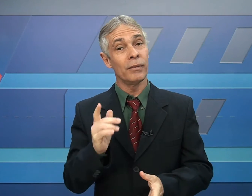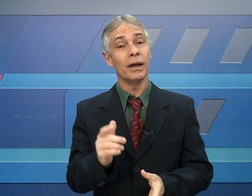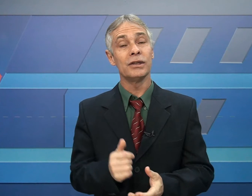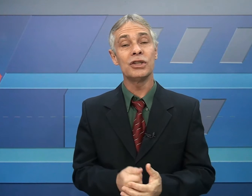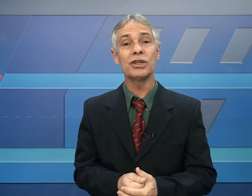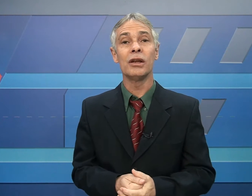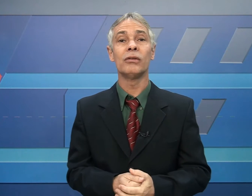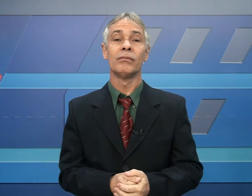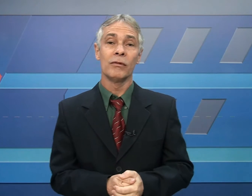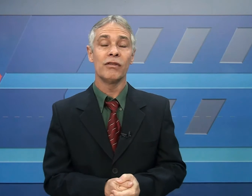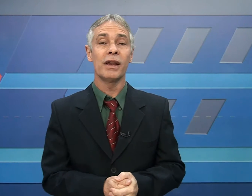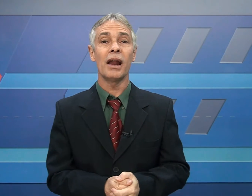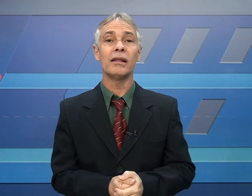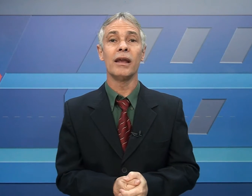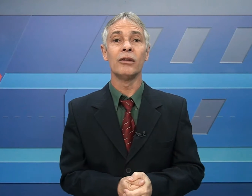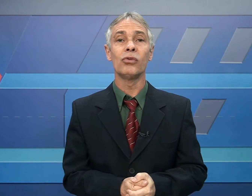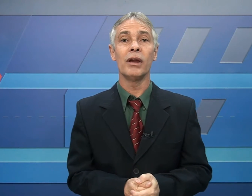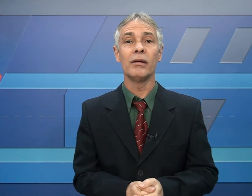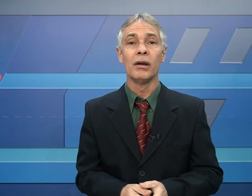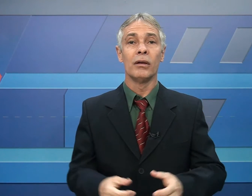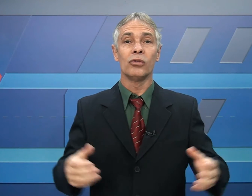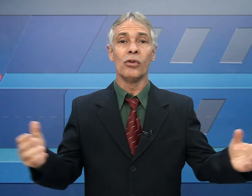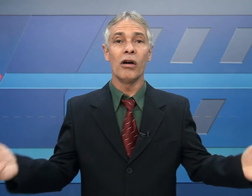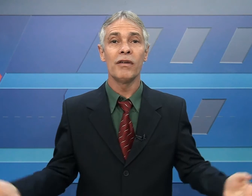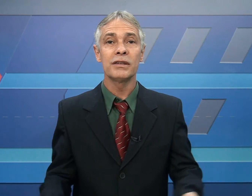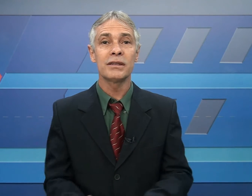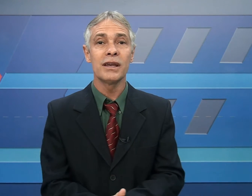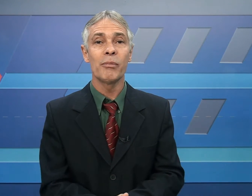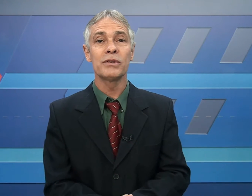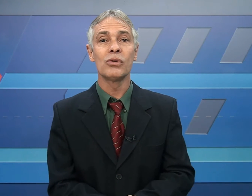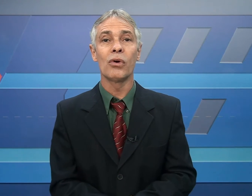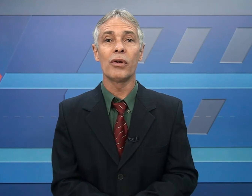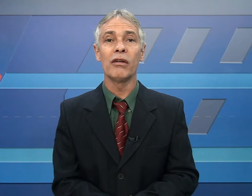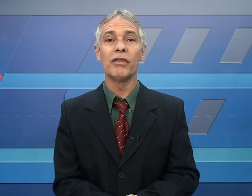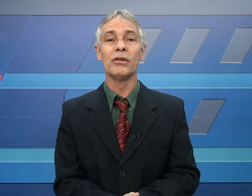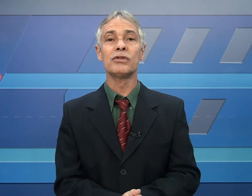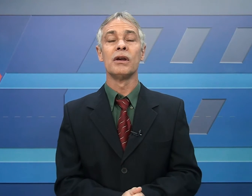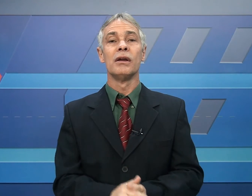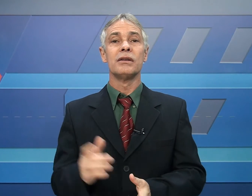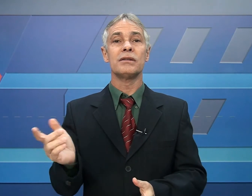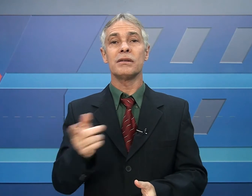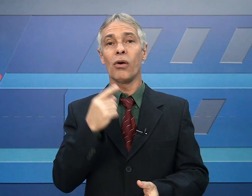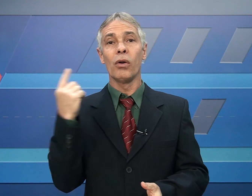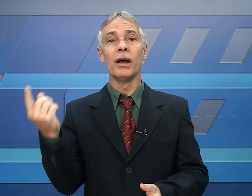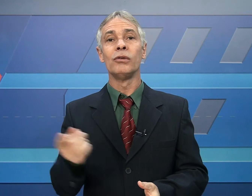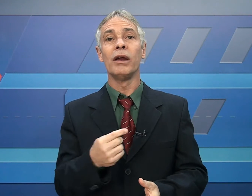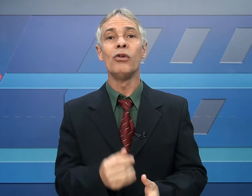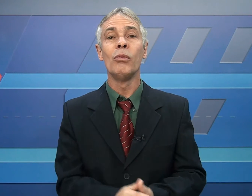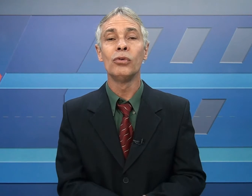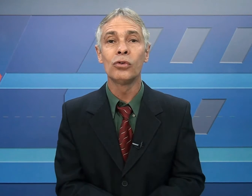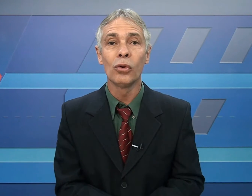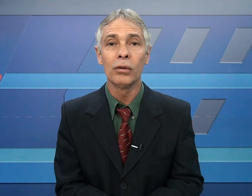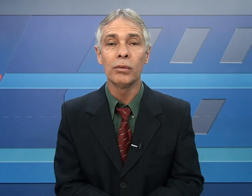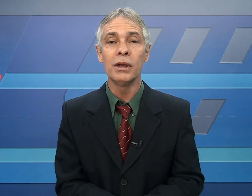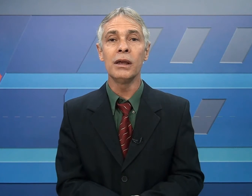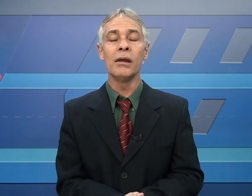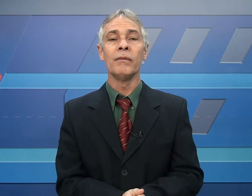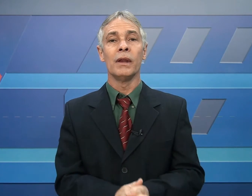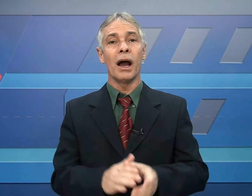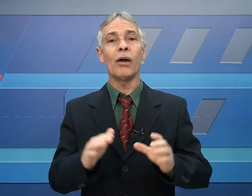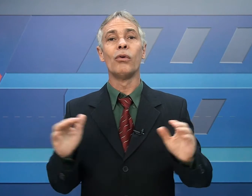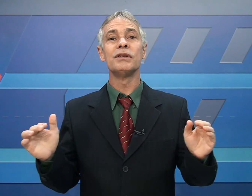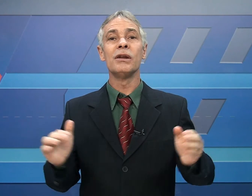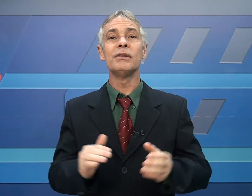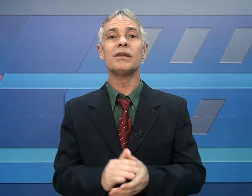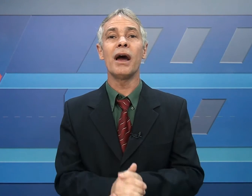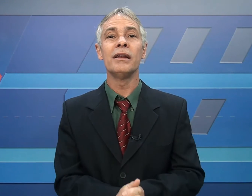olha, a gente tem que ficar atento, né? Novas cepas do coronavírus rolando aí no mundo todo e